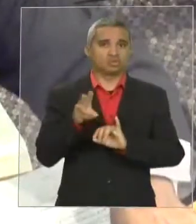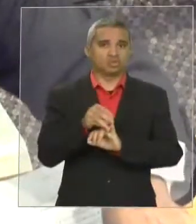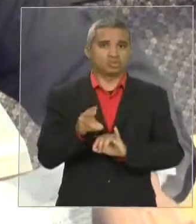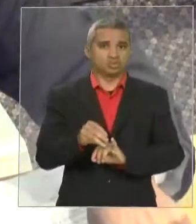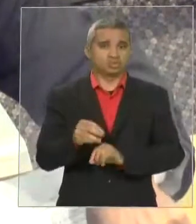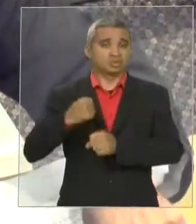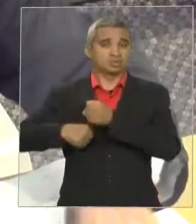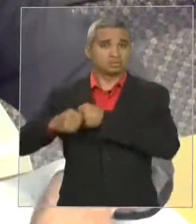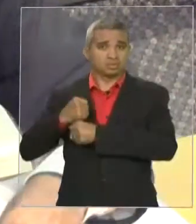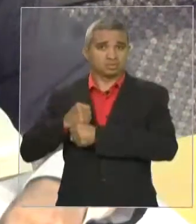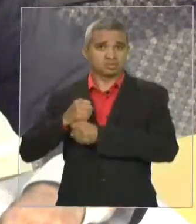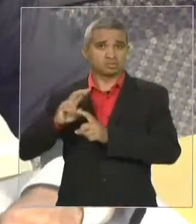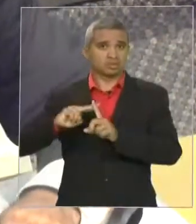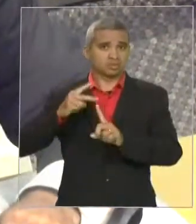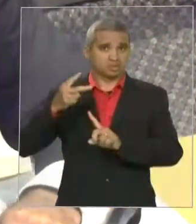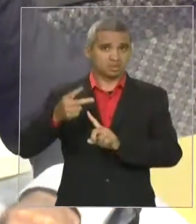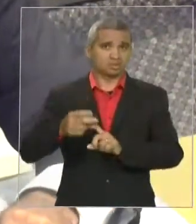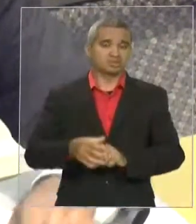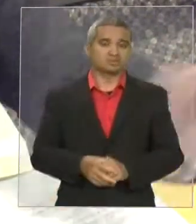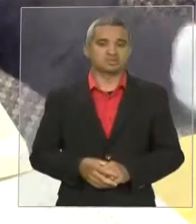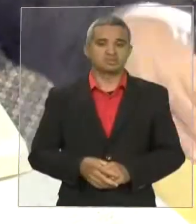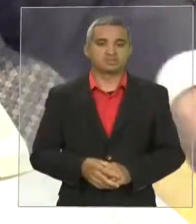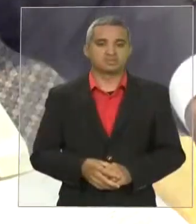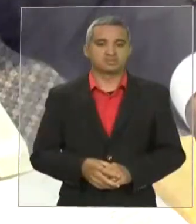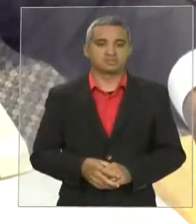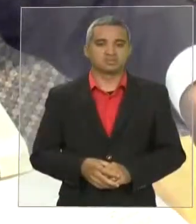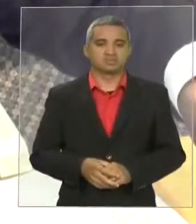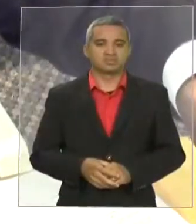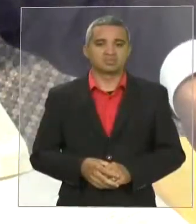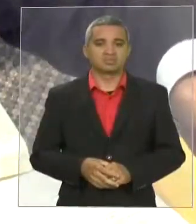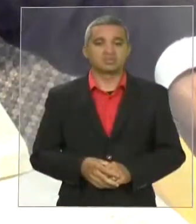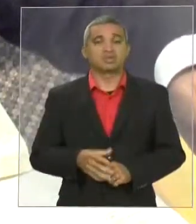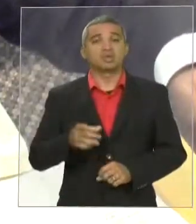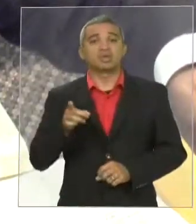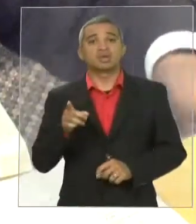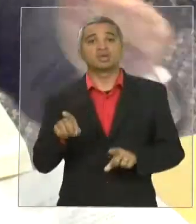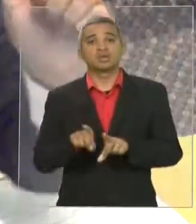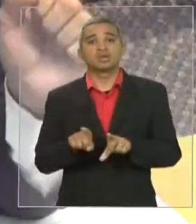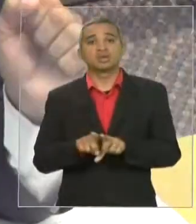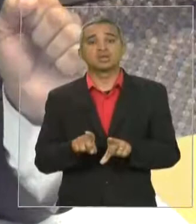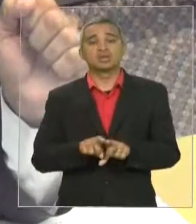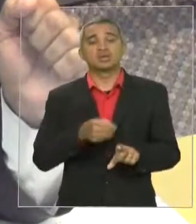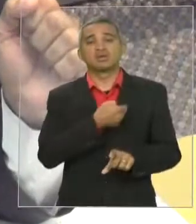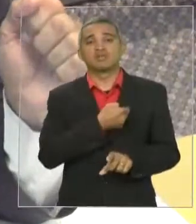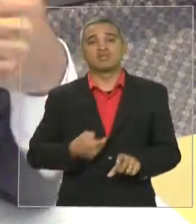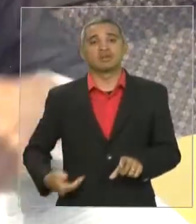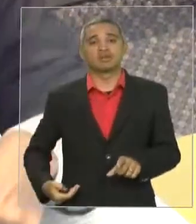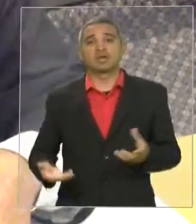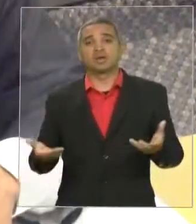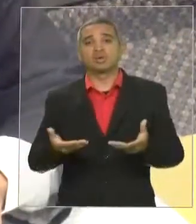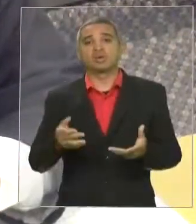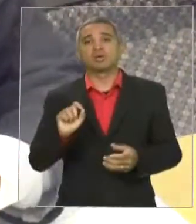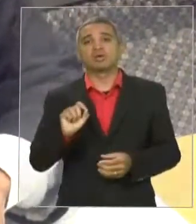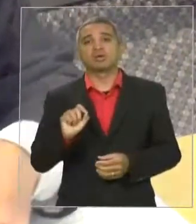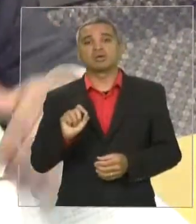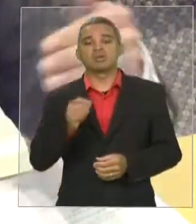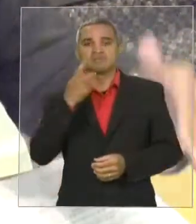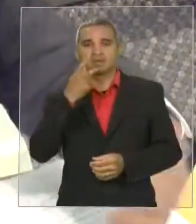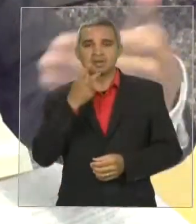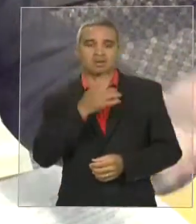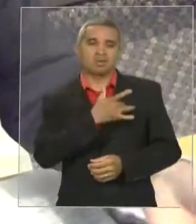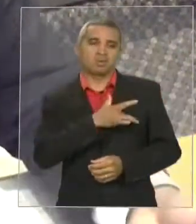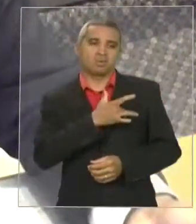desse ano. Para aumentar imposto tem urgência, viu, deputado Wellington? E aí tenta, na medida do possível, fazer o que agora? Dizer que é bonzinho para os empresários,